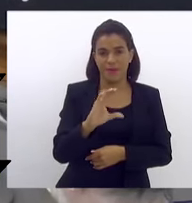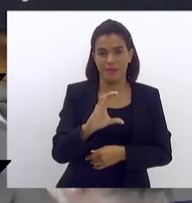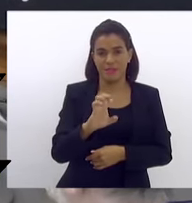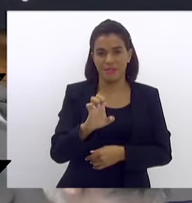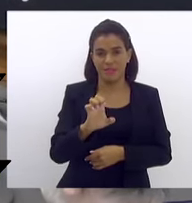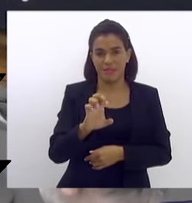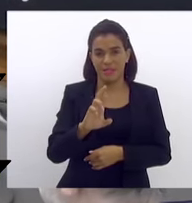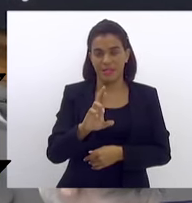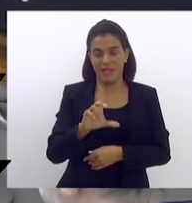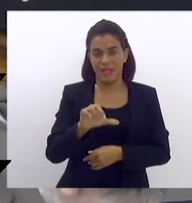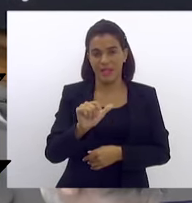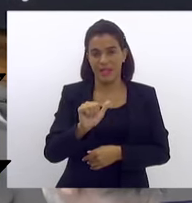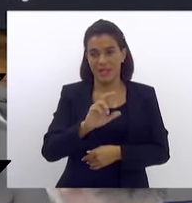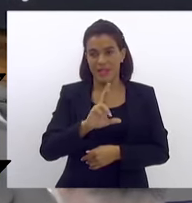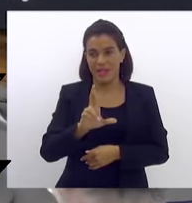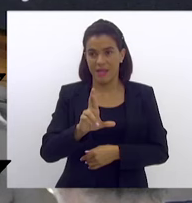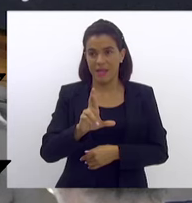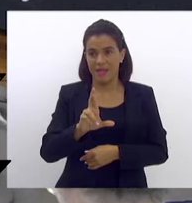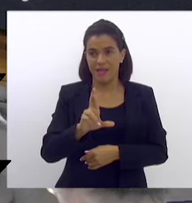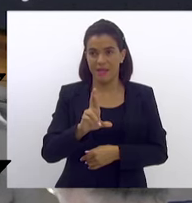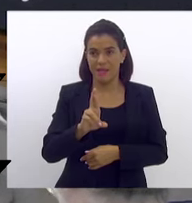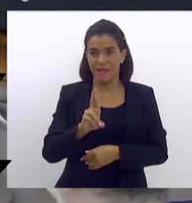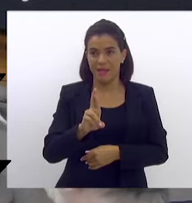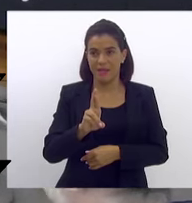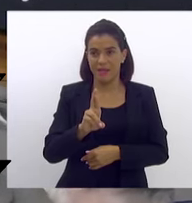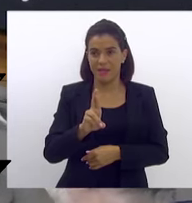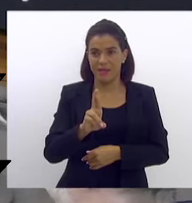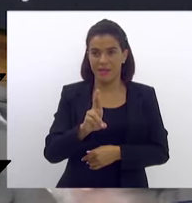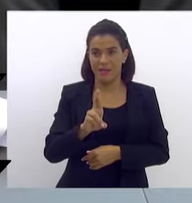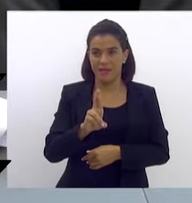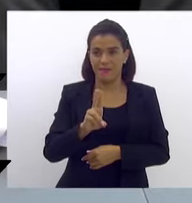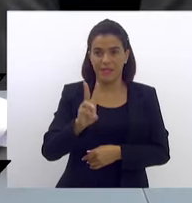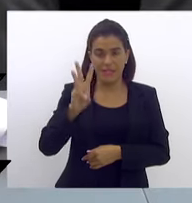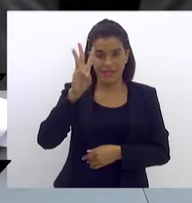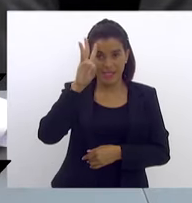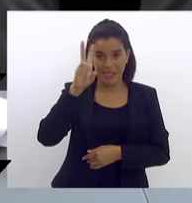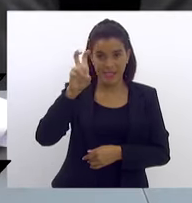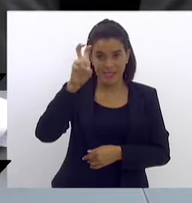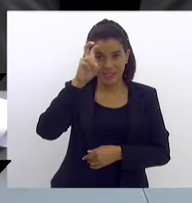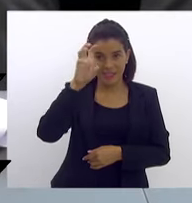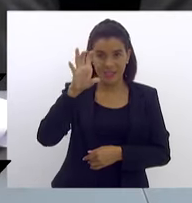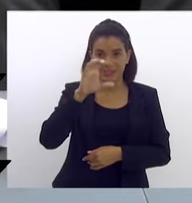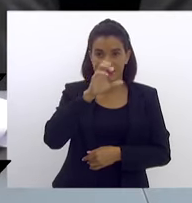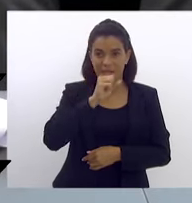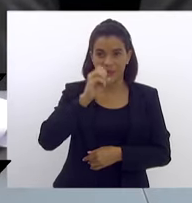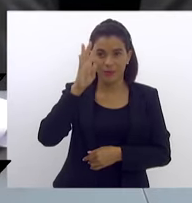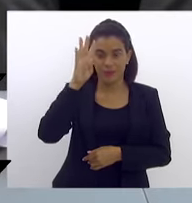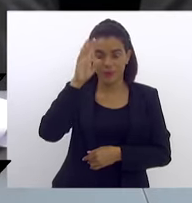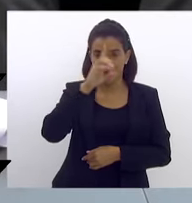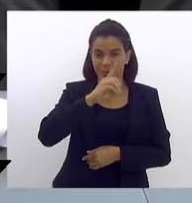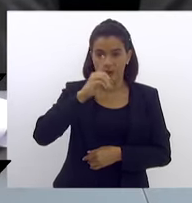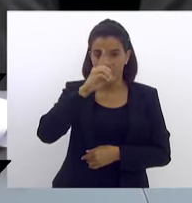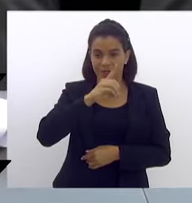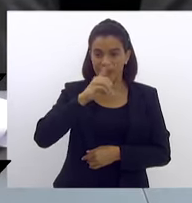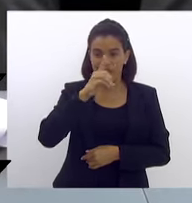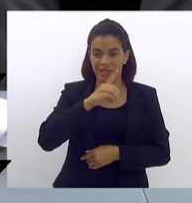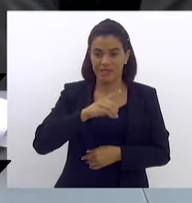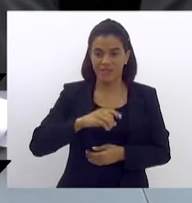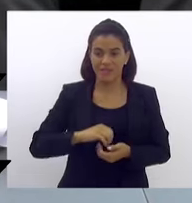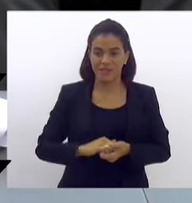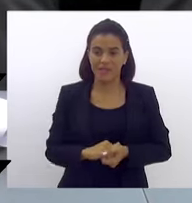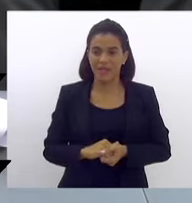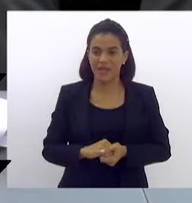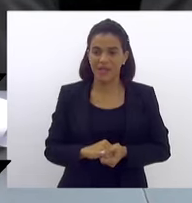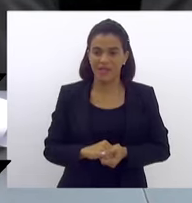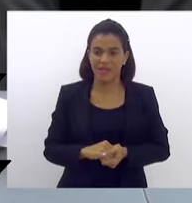só chame vossa excelência terças Quintas sáb Domingos qu Tá feito em público Tá feito